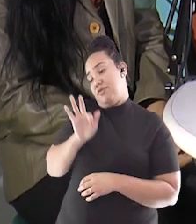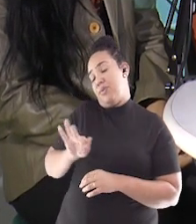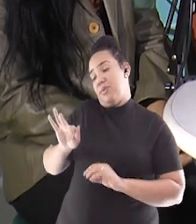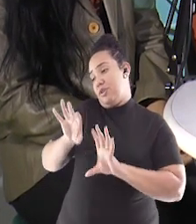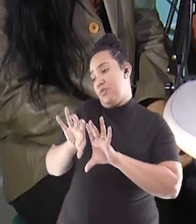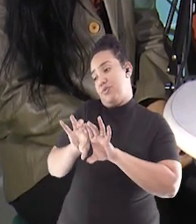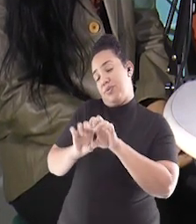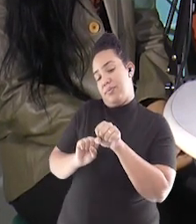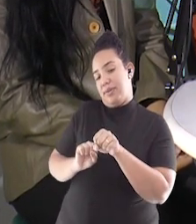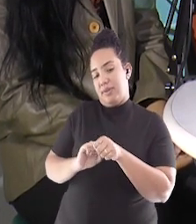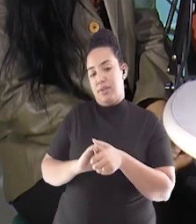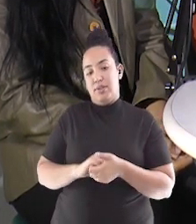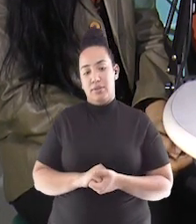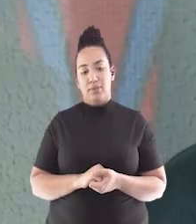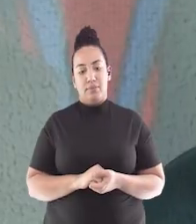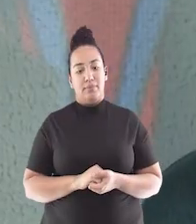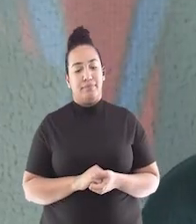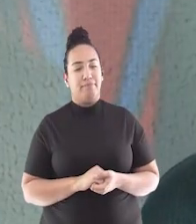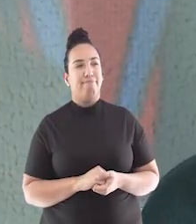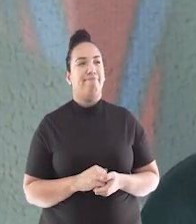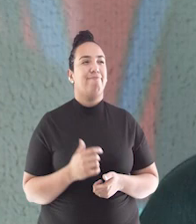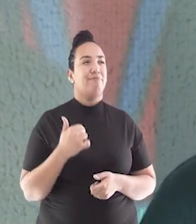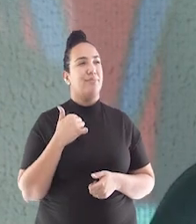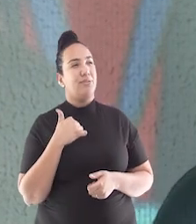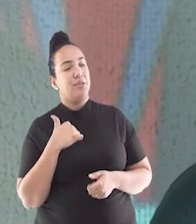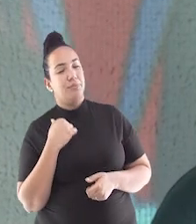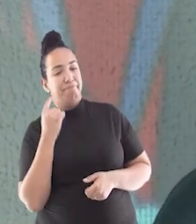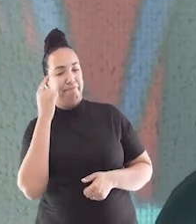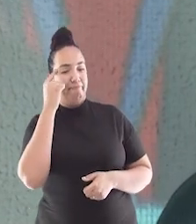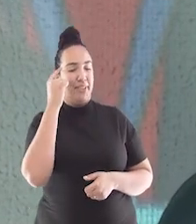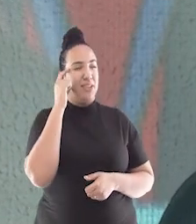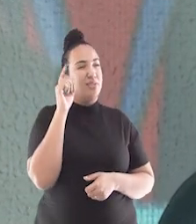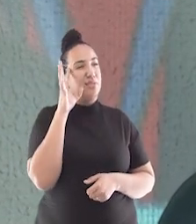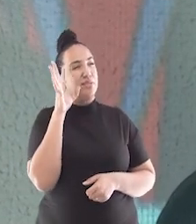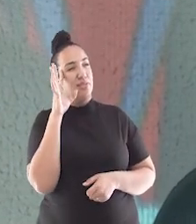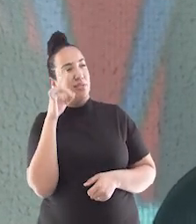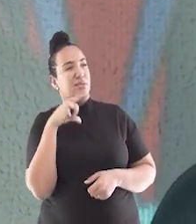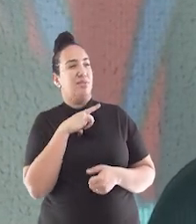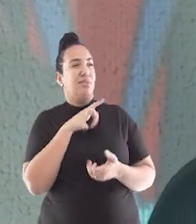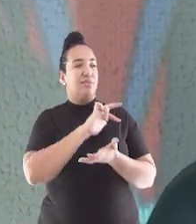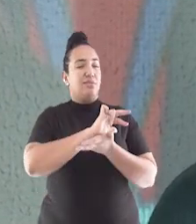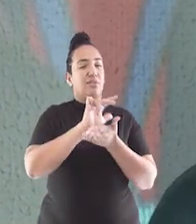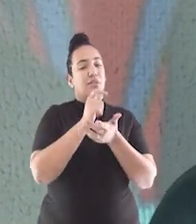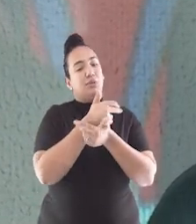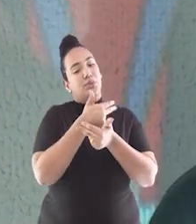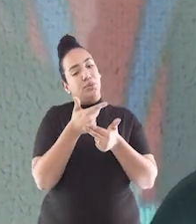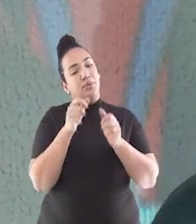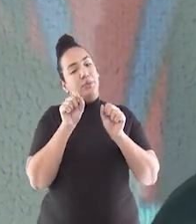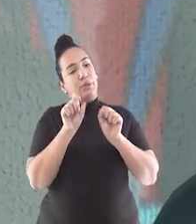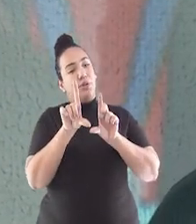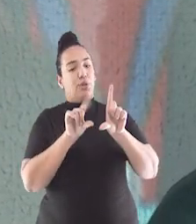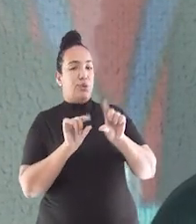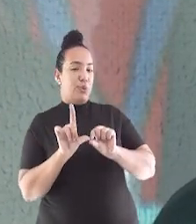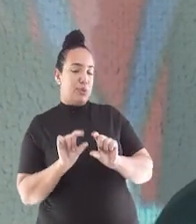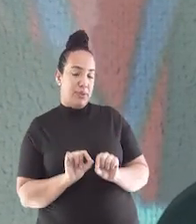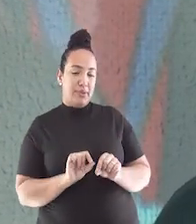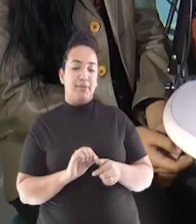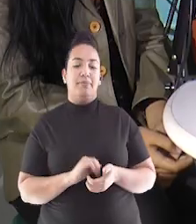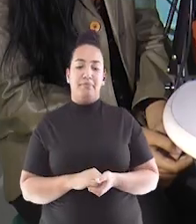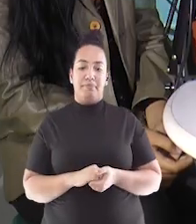né, de fazer uma faculdade... Ainda tô pensando, tem várias coisas que eu posso escolher, aí eu ainda tô